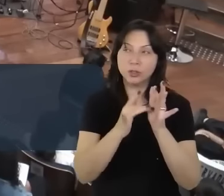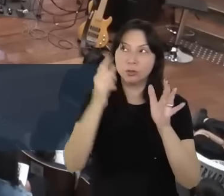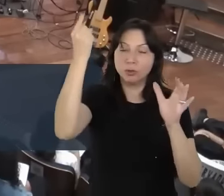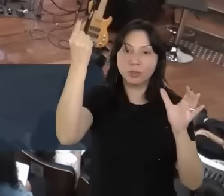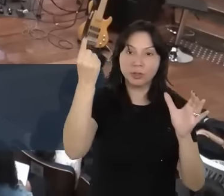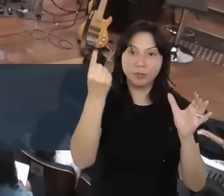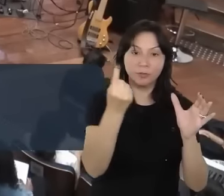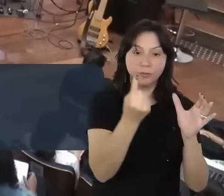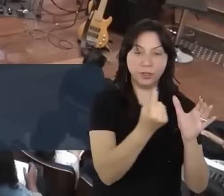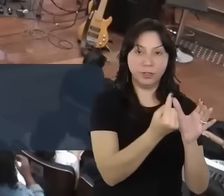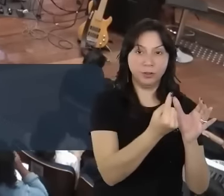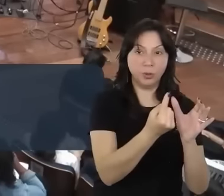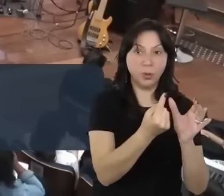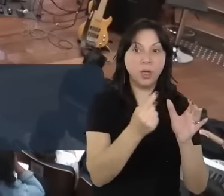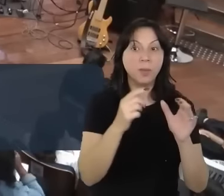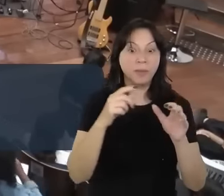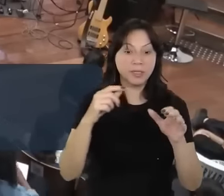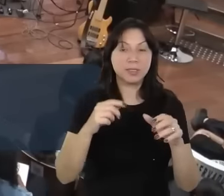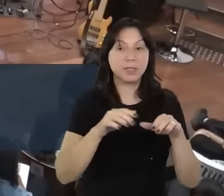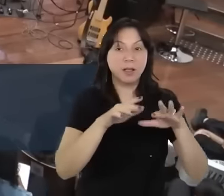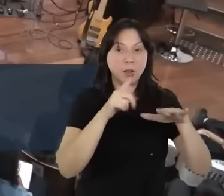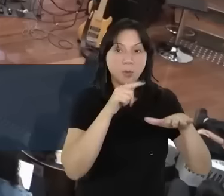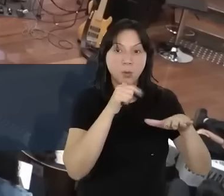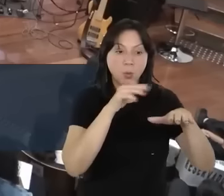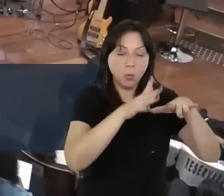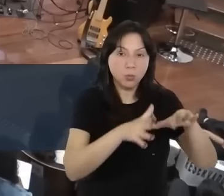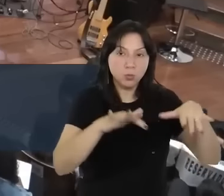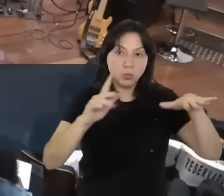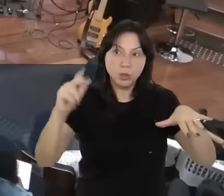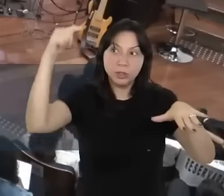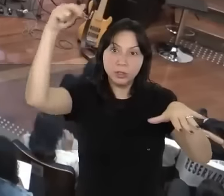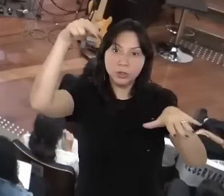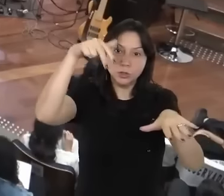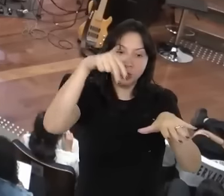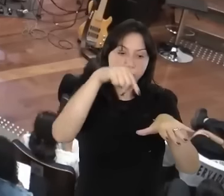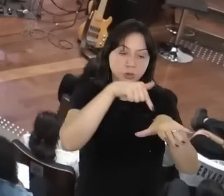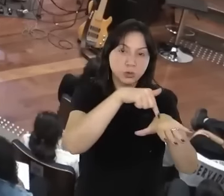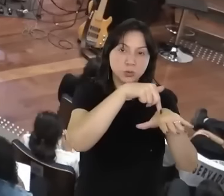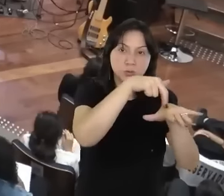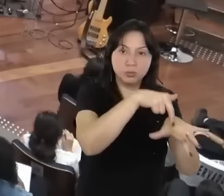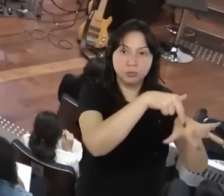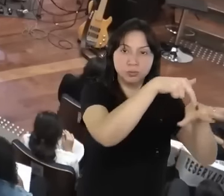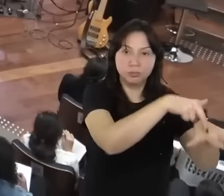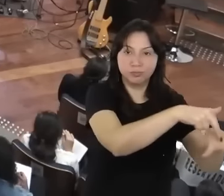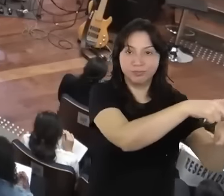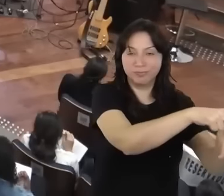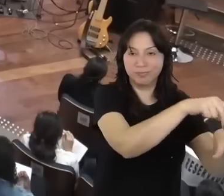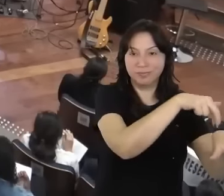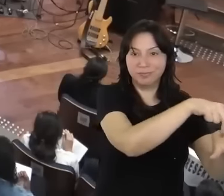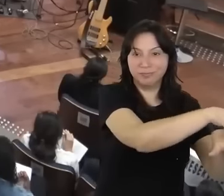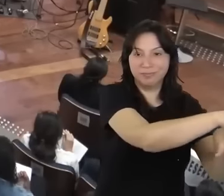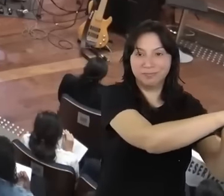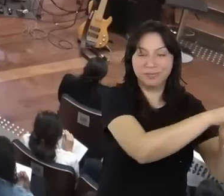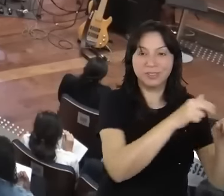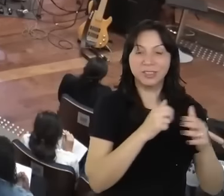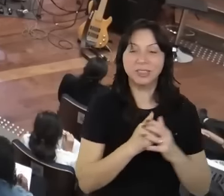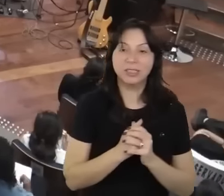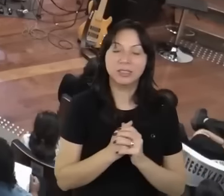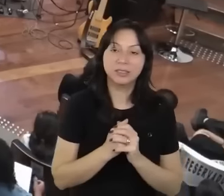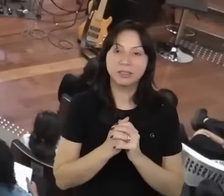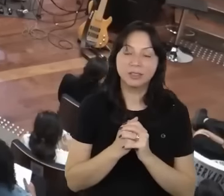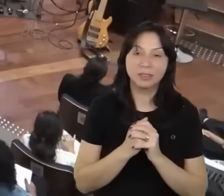eles andando por sobre o mar Chama sua atenção para três